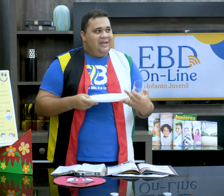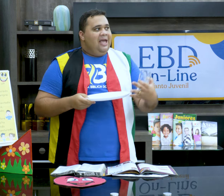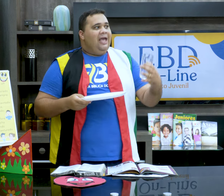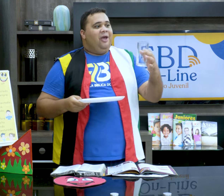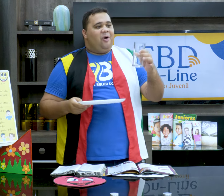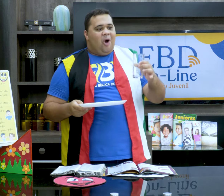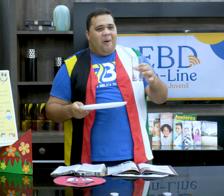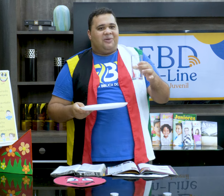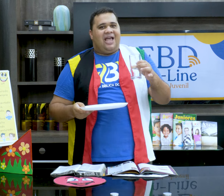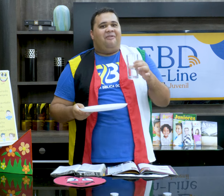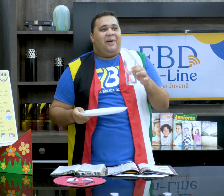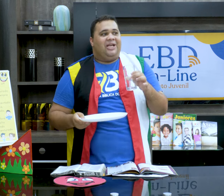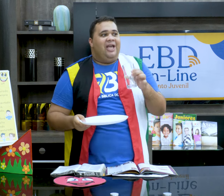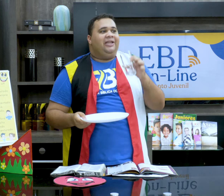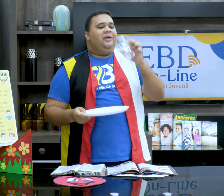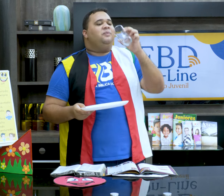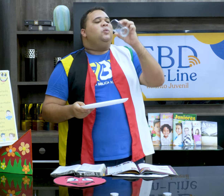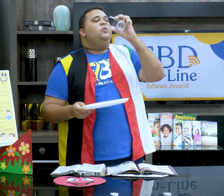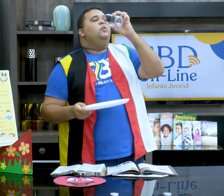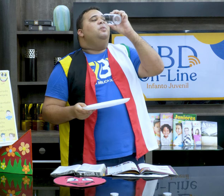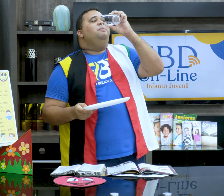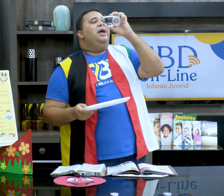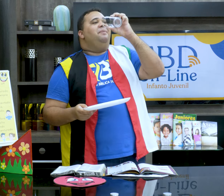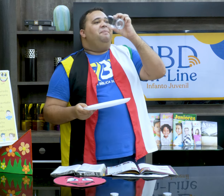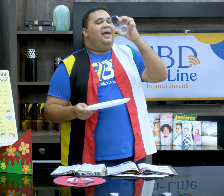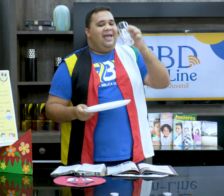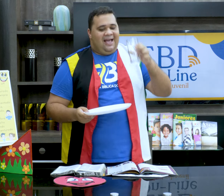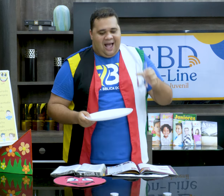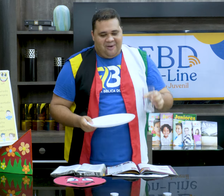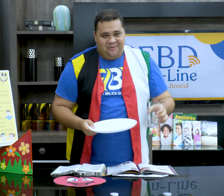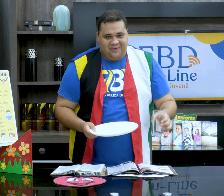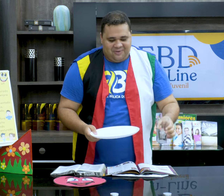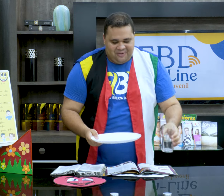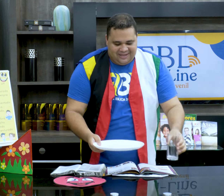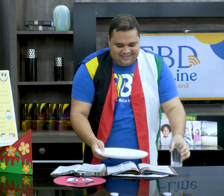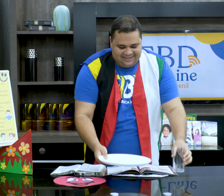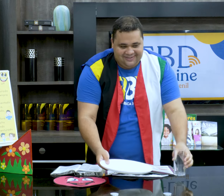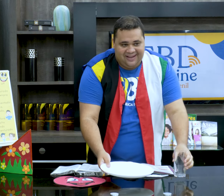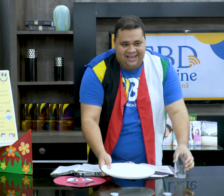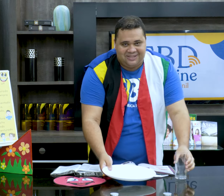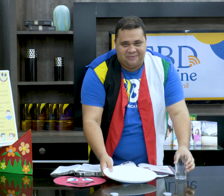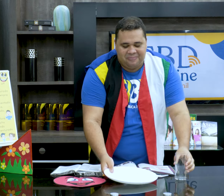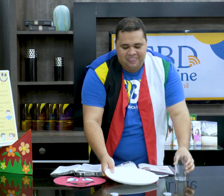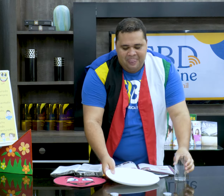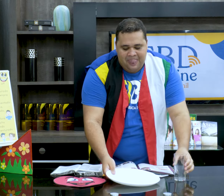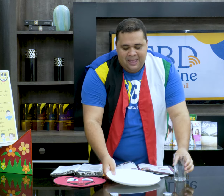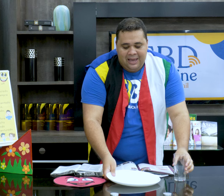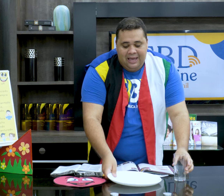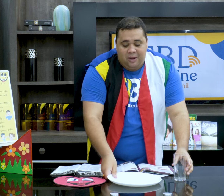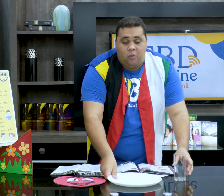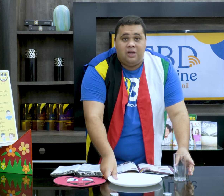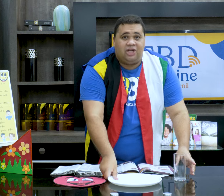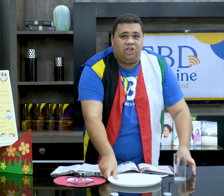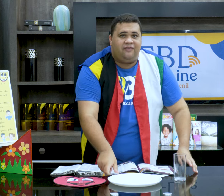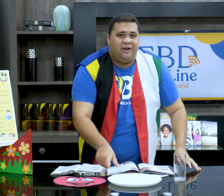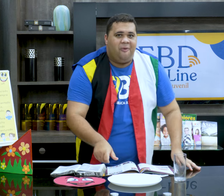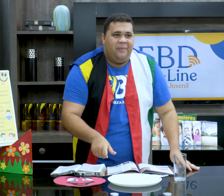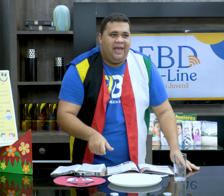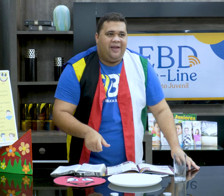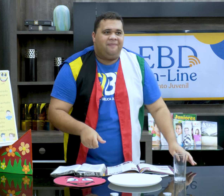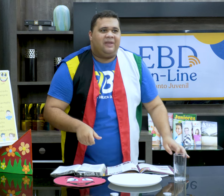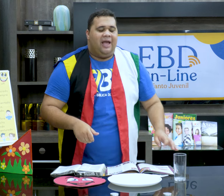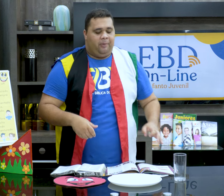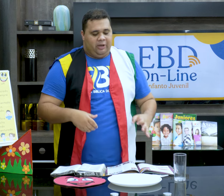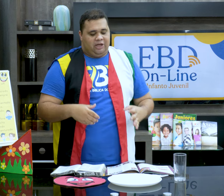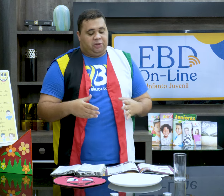coisa e o copo serve para a gente beber alguma coisa não é isso e quando a gente vai